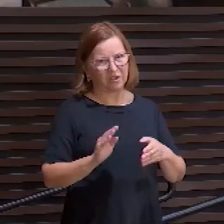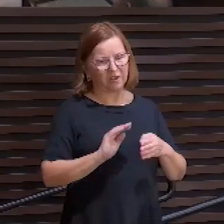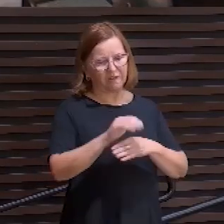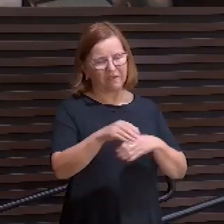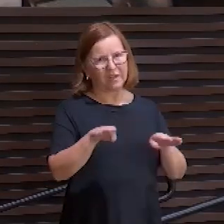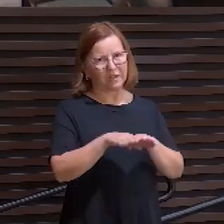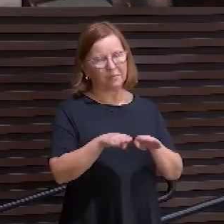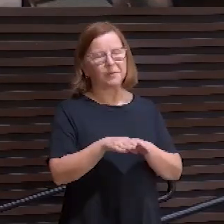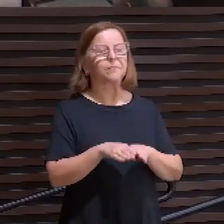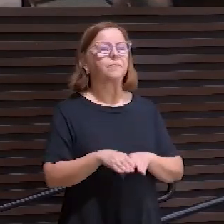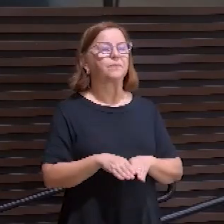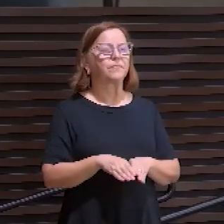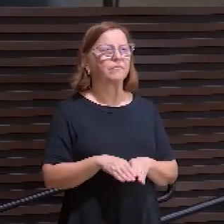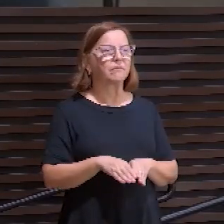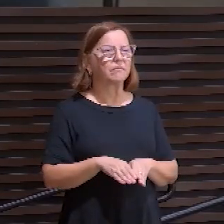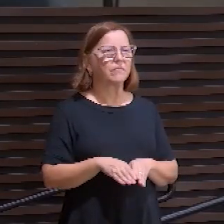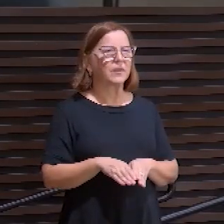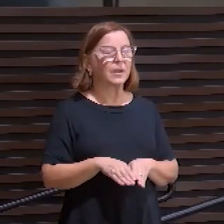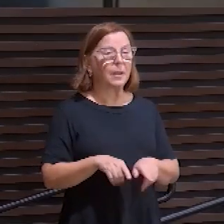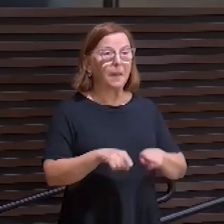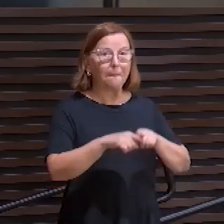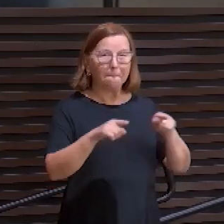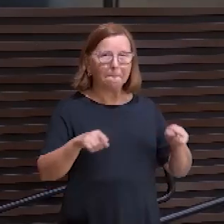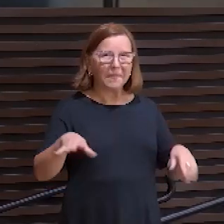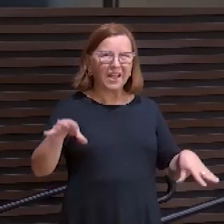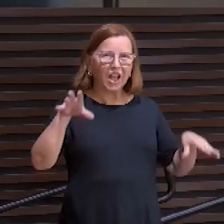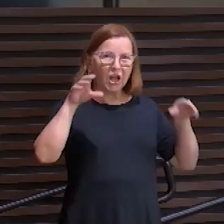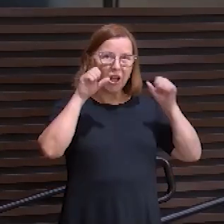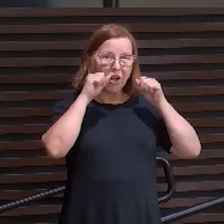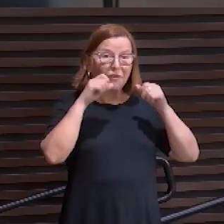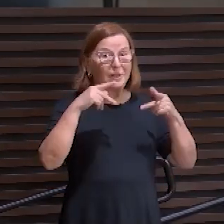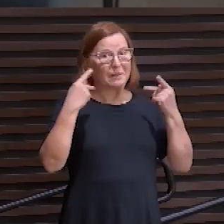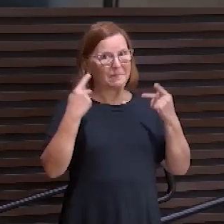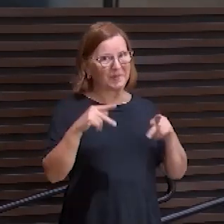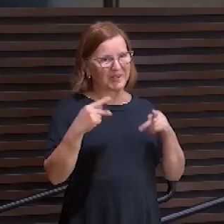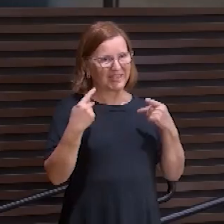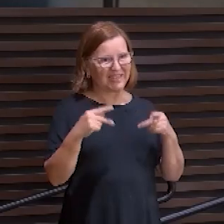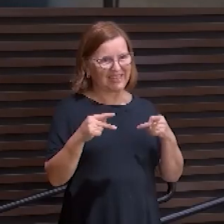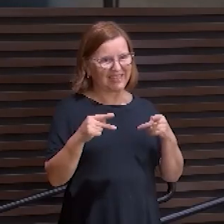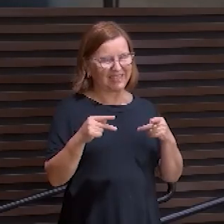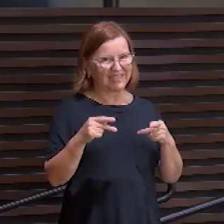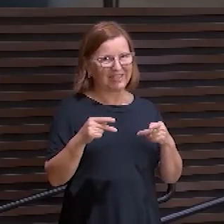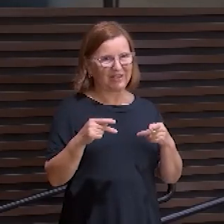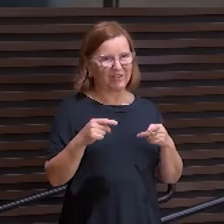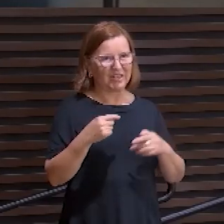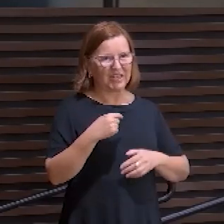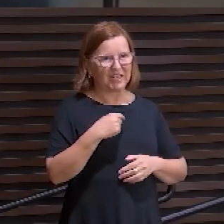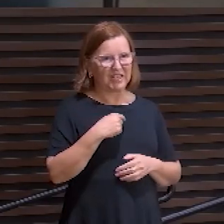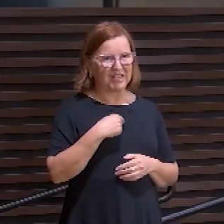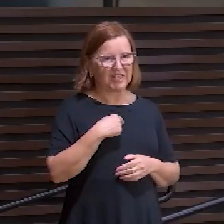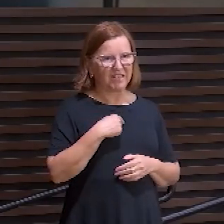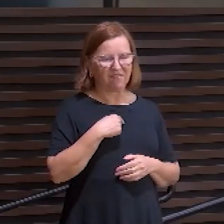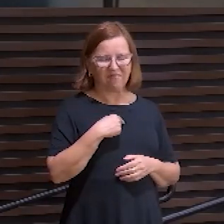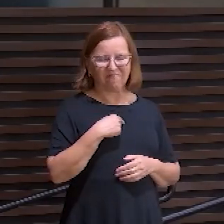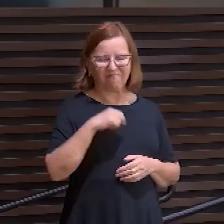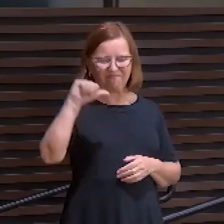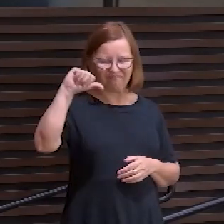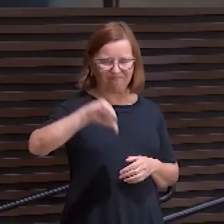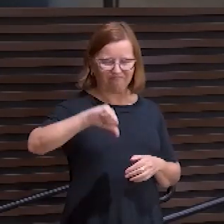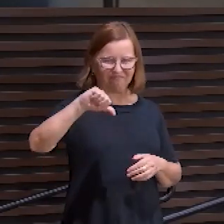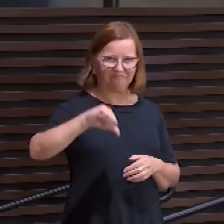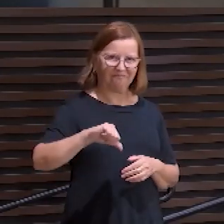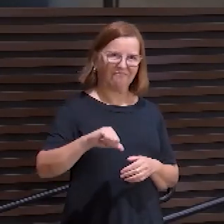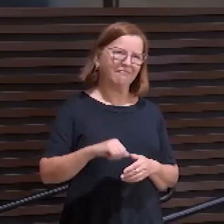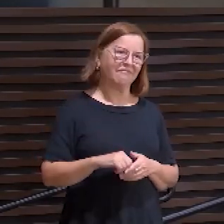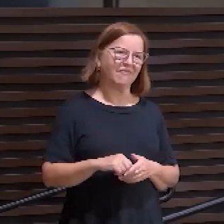E foi ouvindo esta pregação de que eu não prestava,